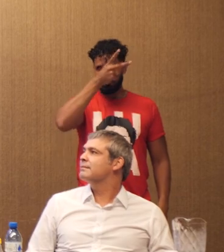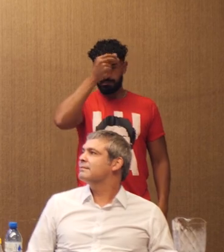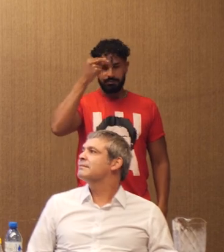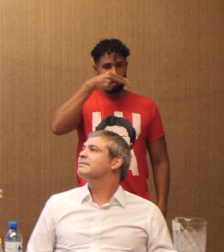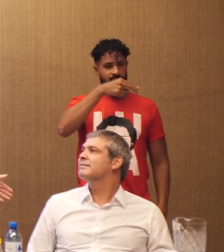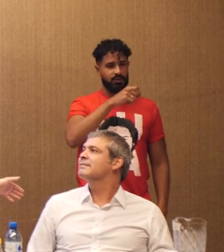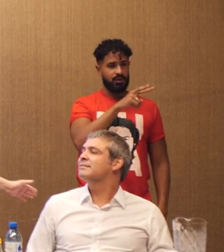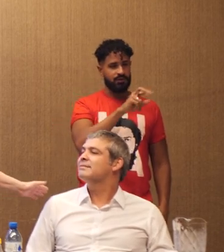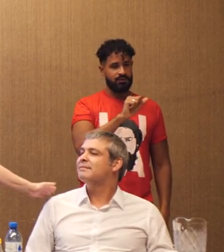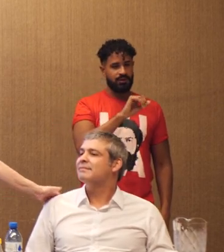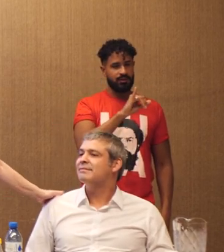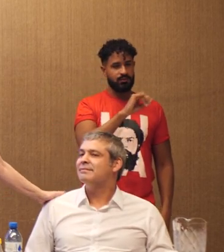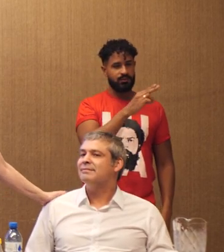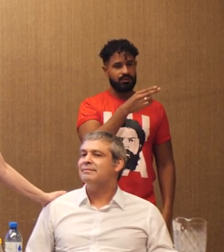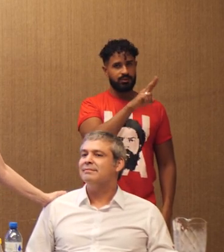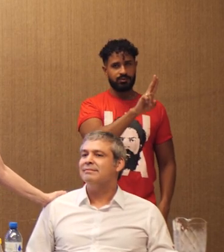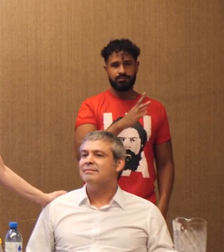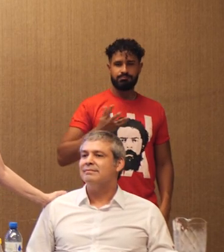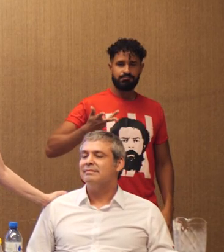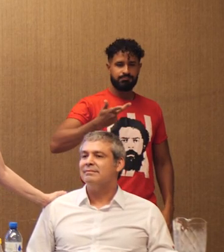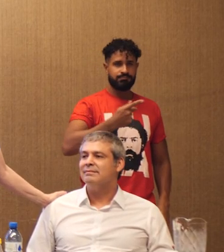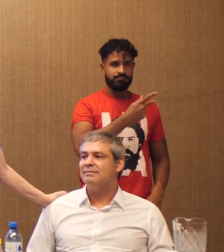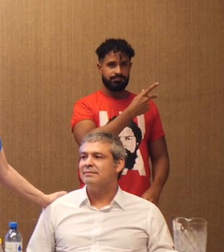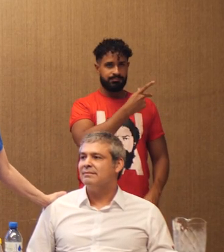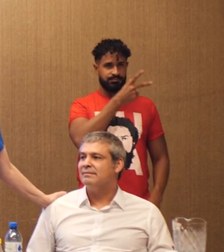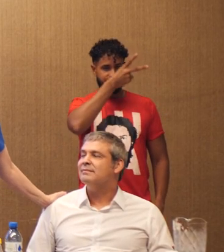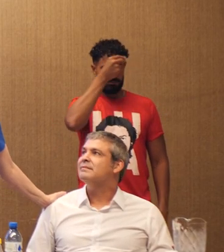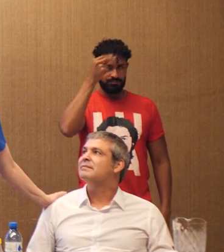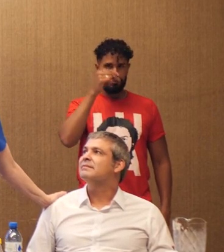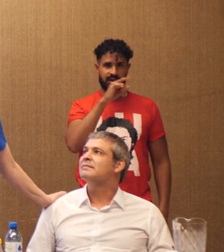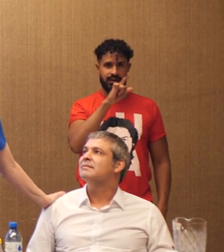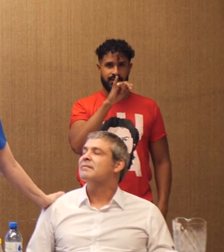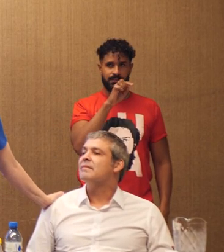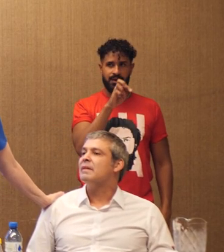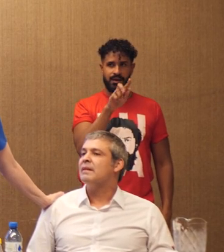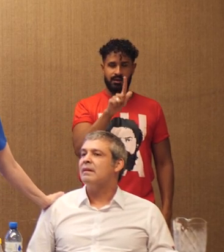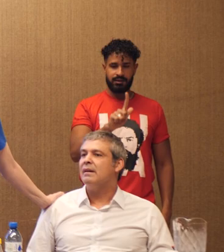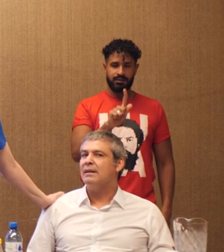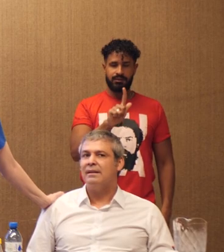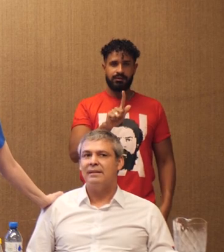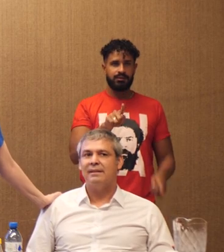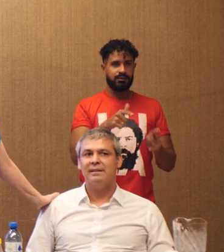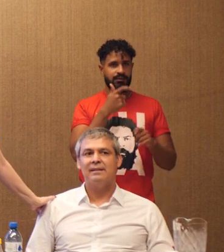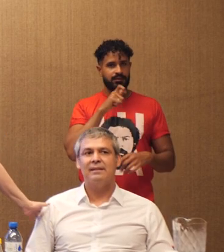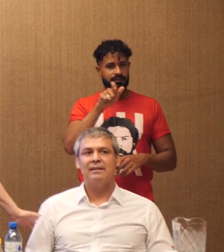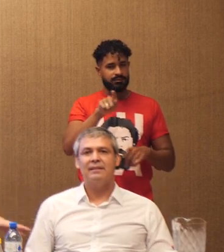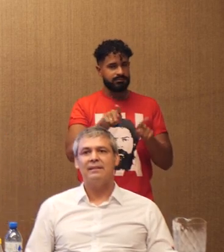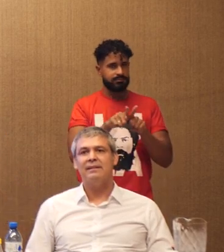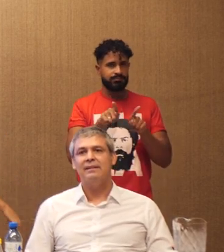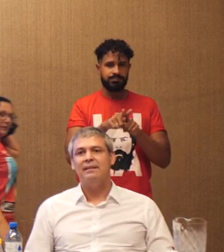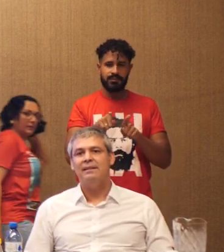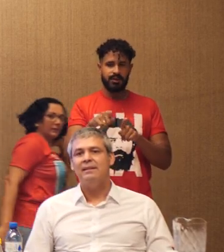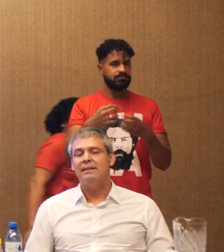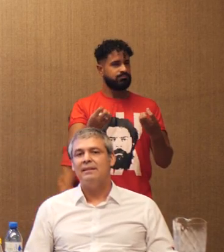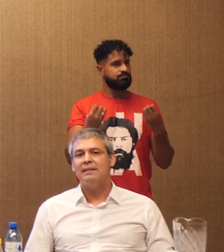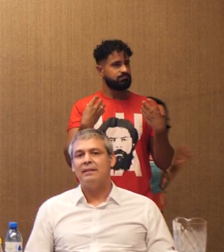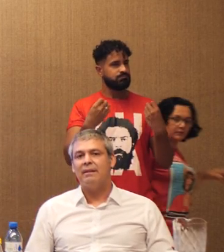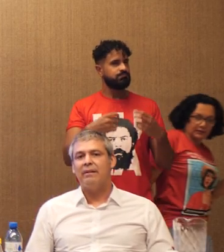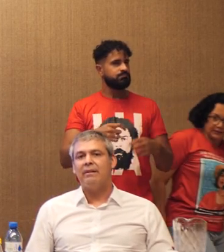Nova Iguaçu, brilhante prefeito Lindbergh Farias, também, que tem muito a nos